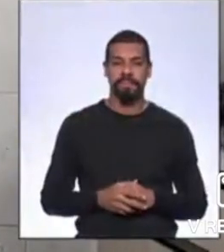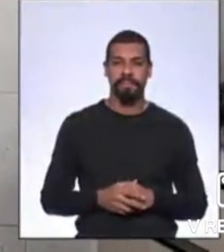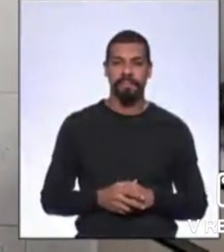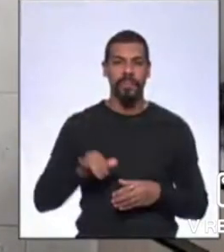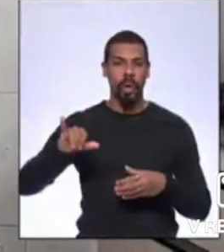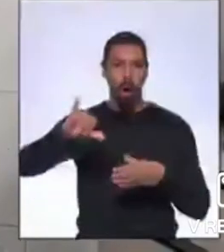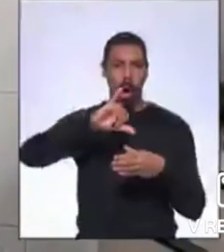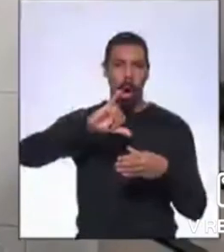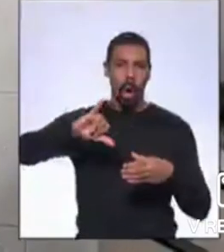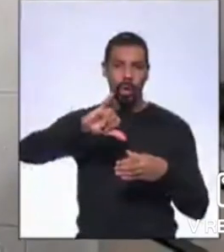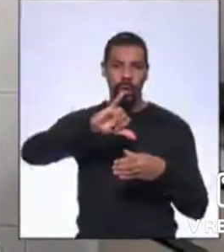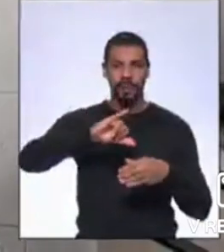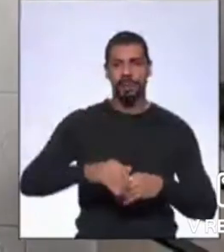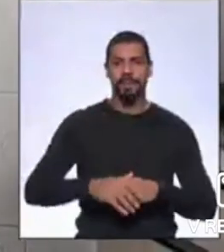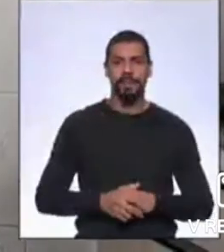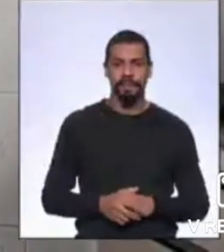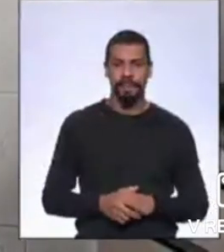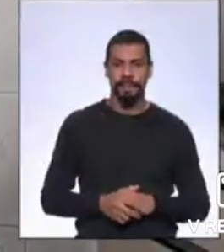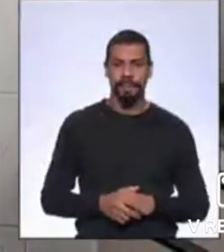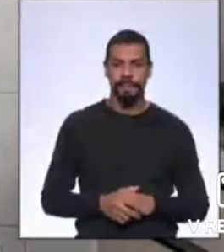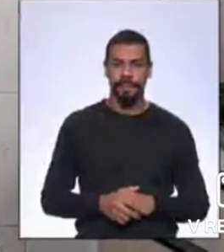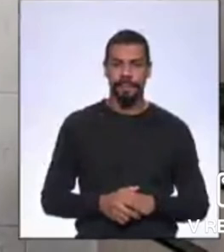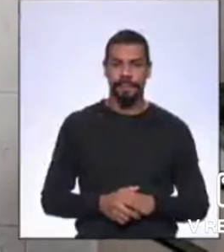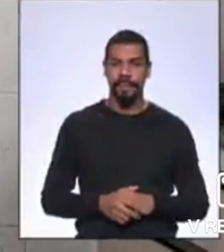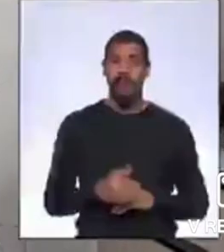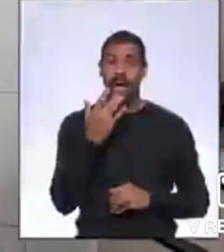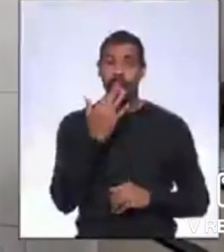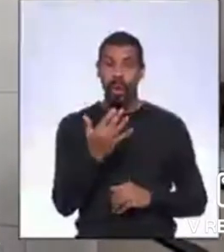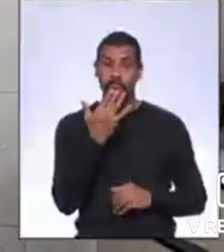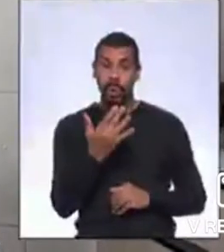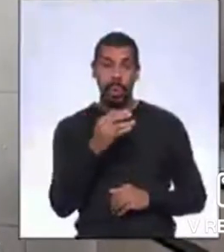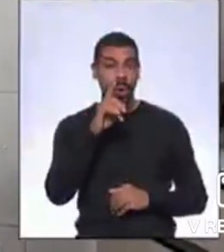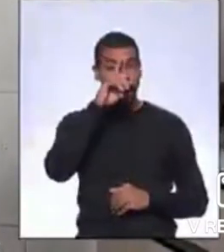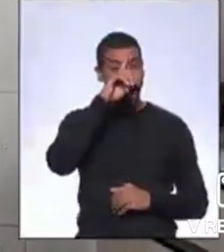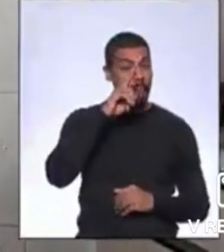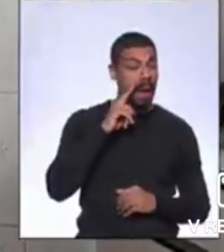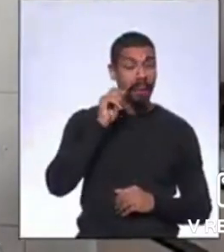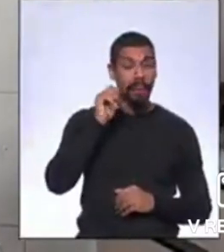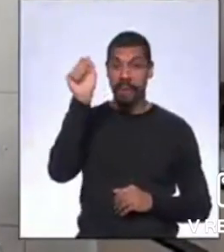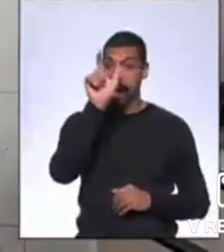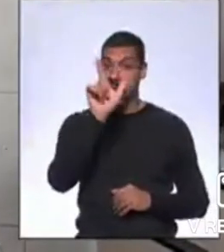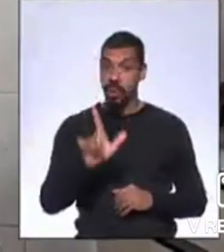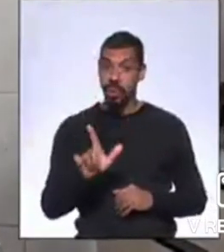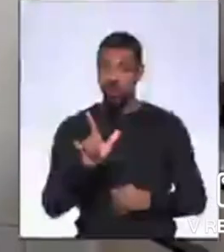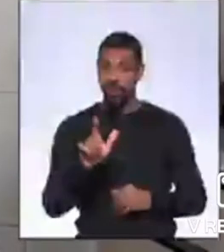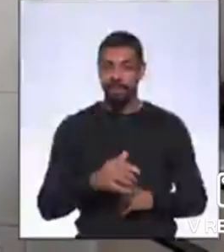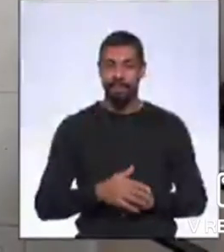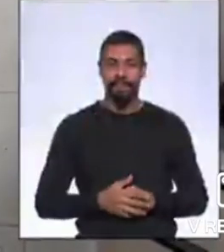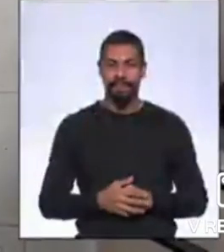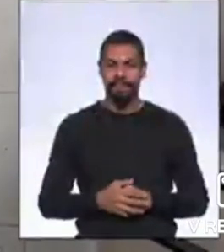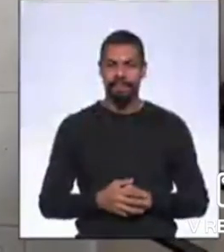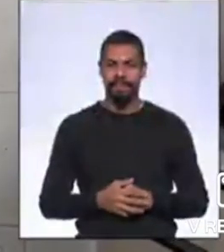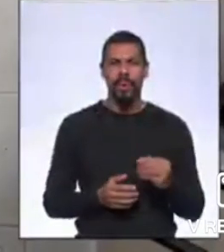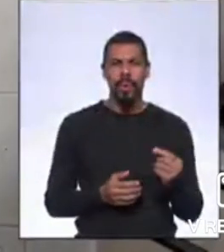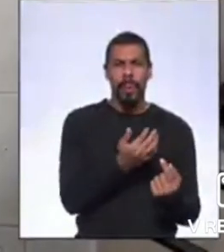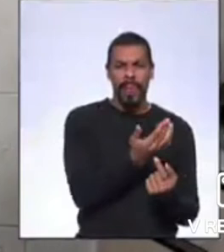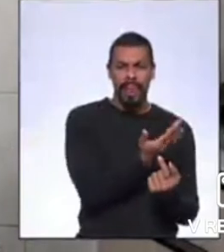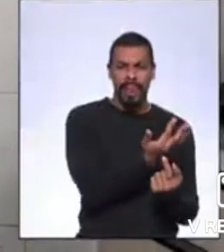óleo de cozinha, temos também corante amarelo e azul, corante de alimento, um pouquinho de